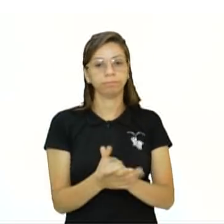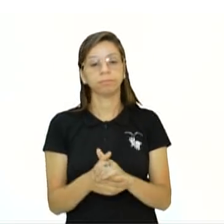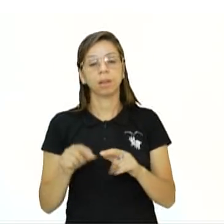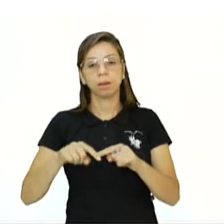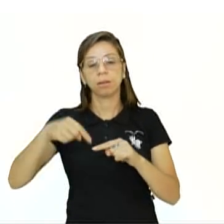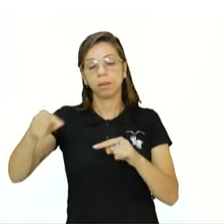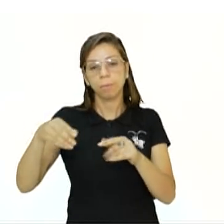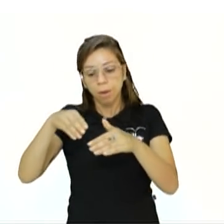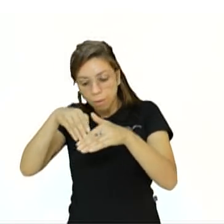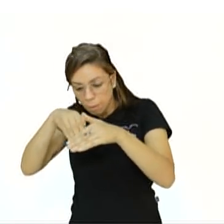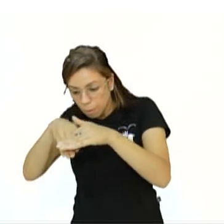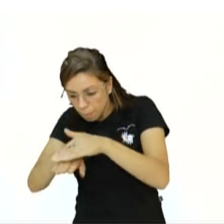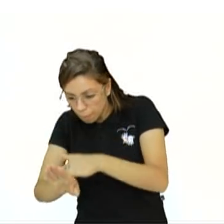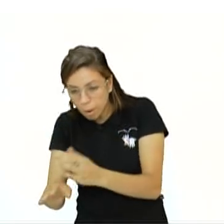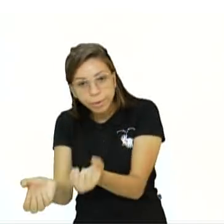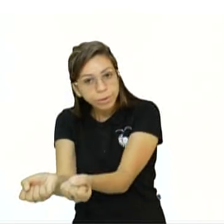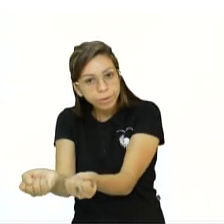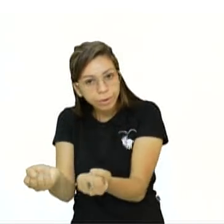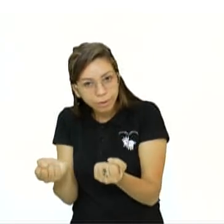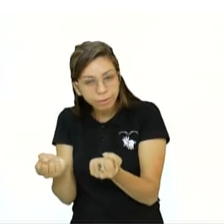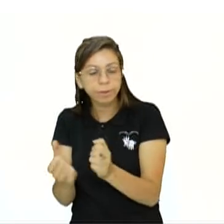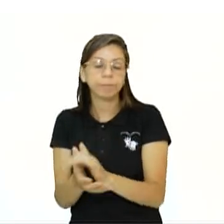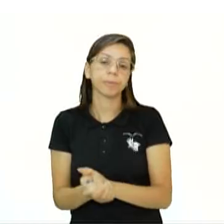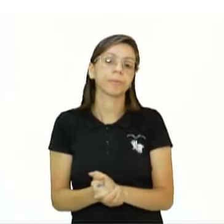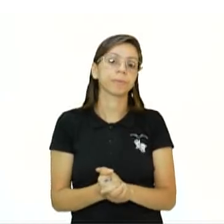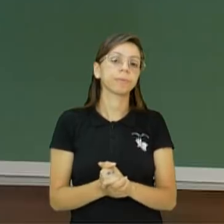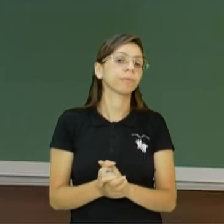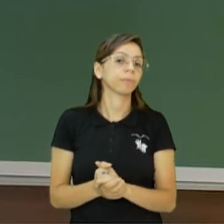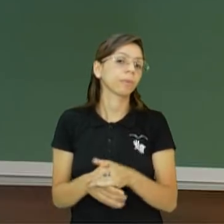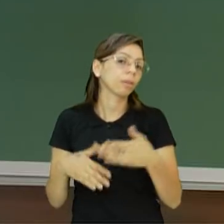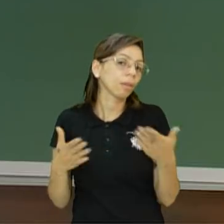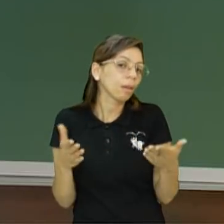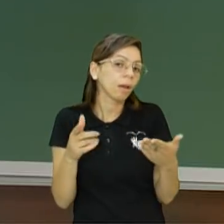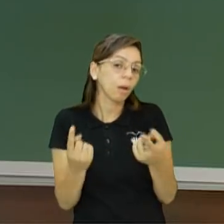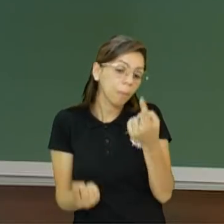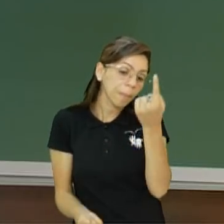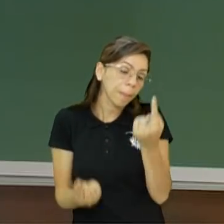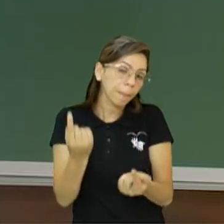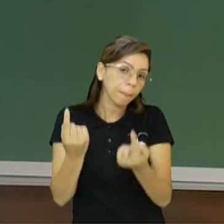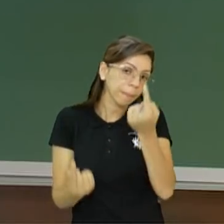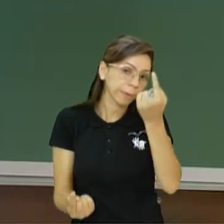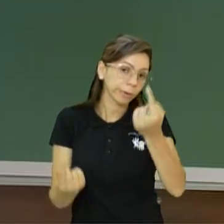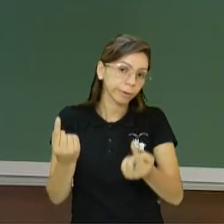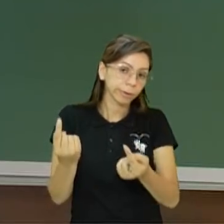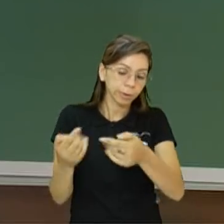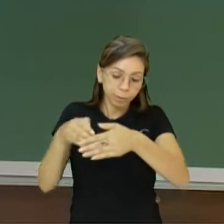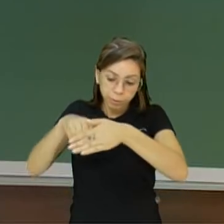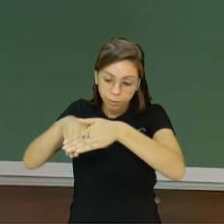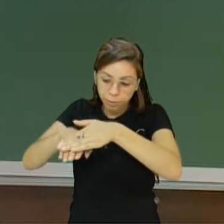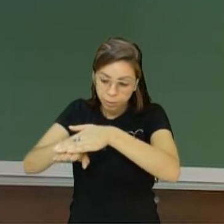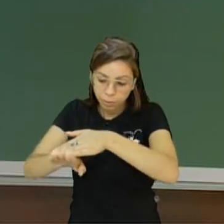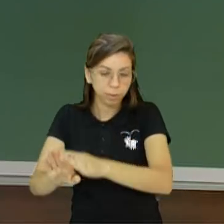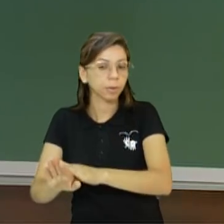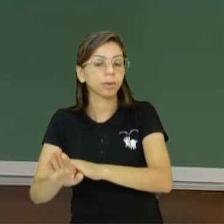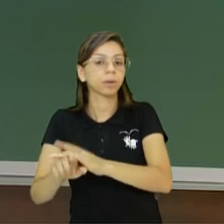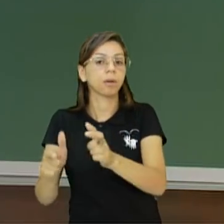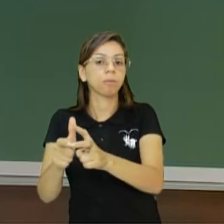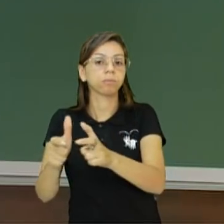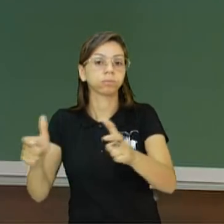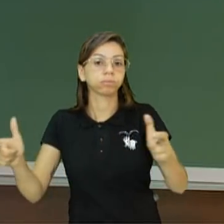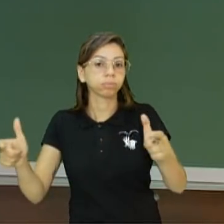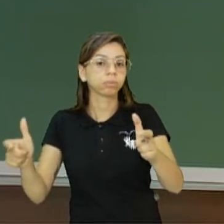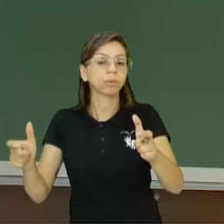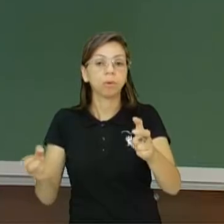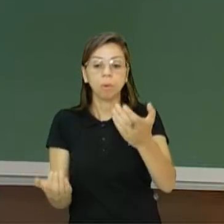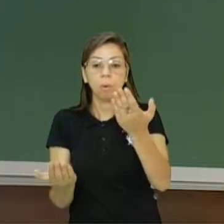eles e coloque na gaveta. E aí você vai ver quais deles vão ocupar o maior espaço na gaveta,